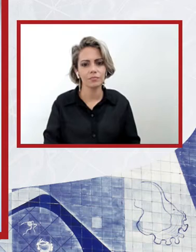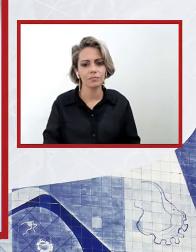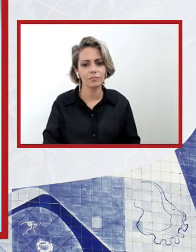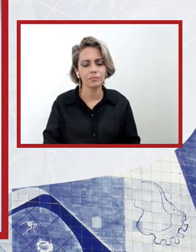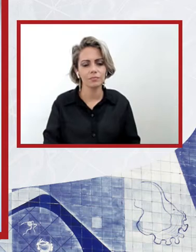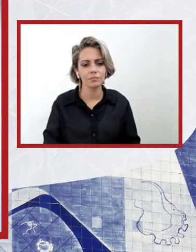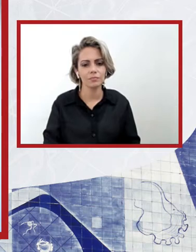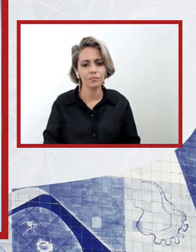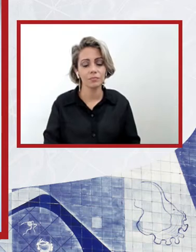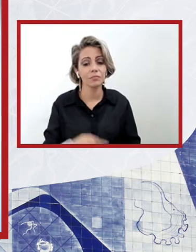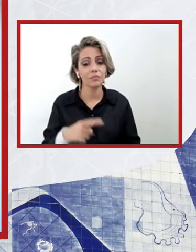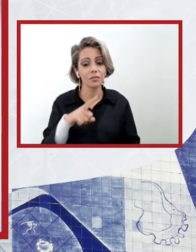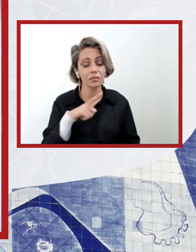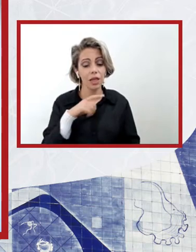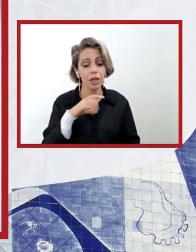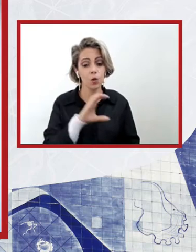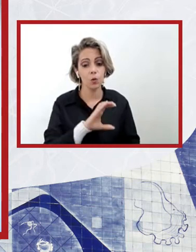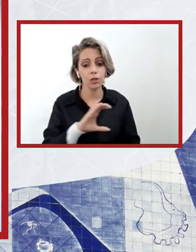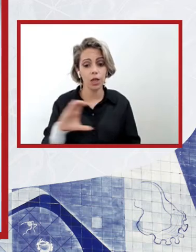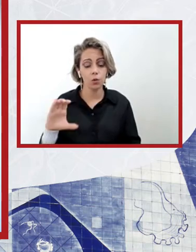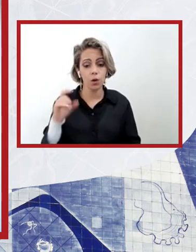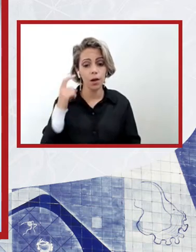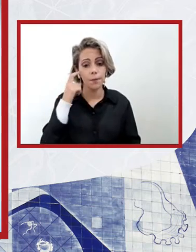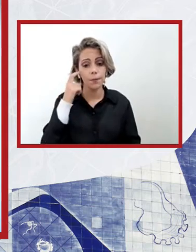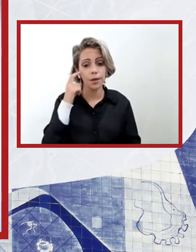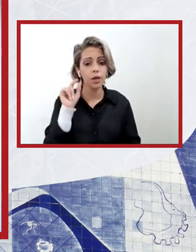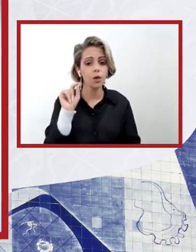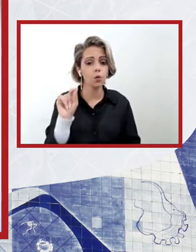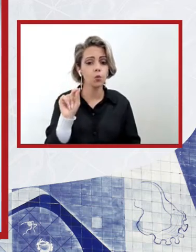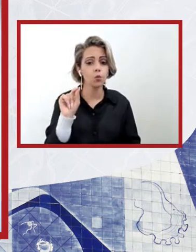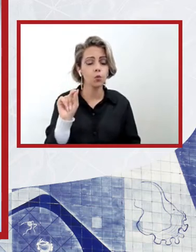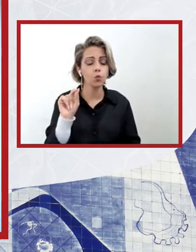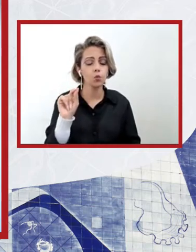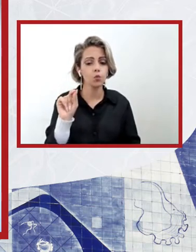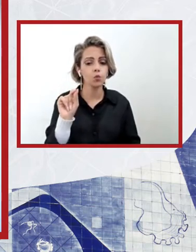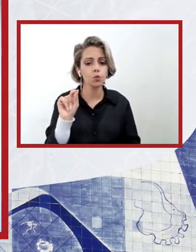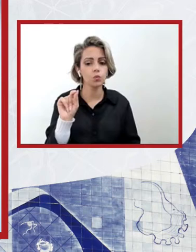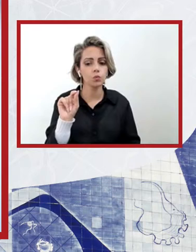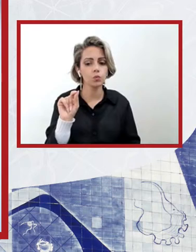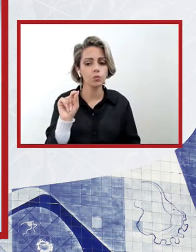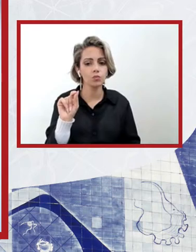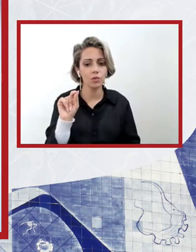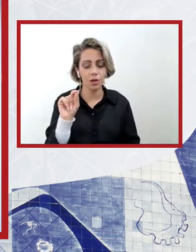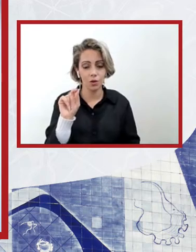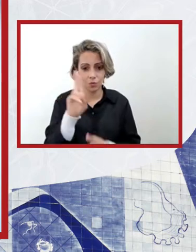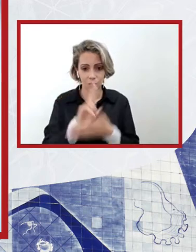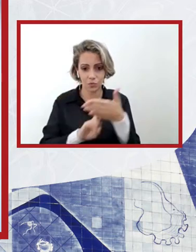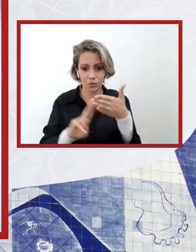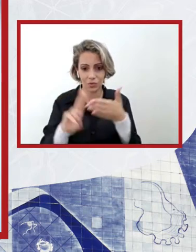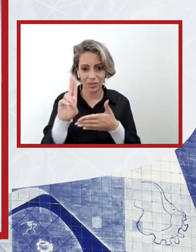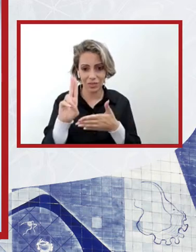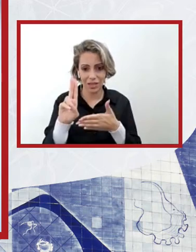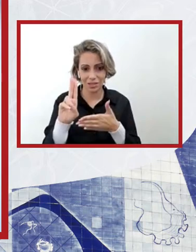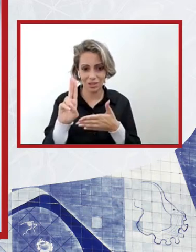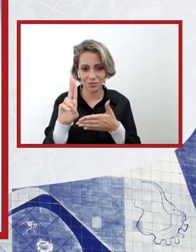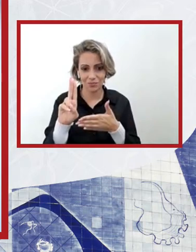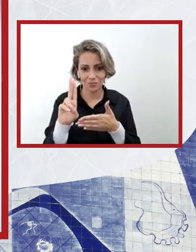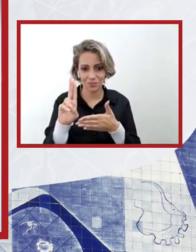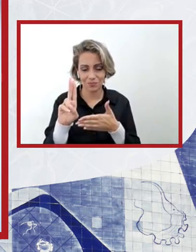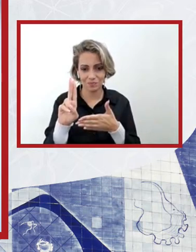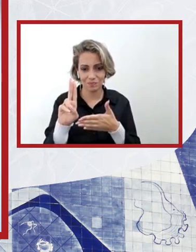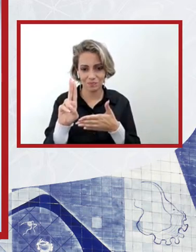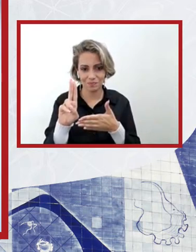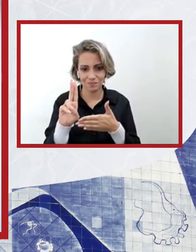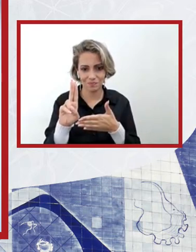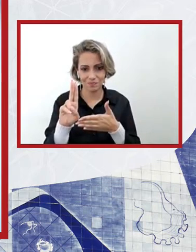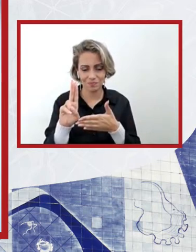tem coordenadores que pensam que a universidade não tem que se